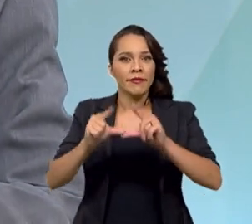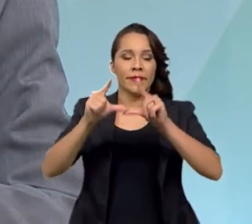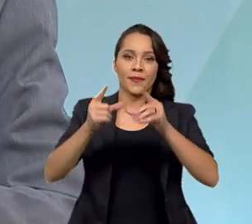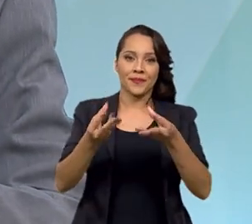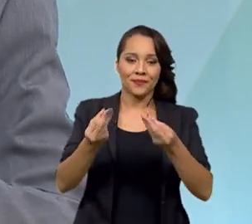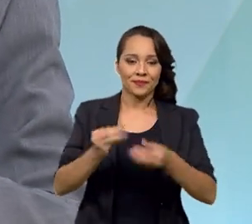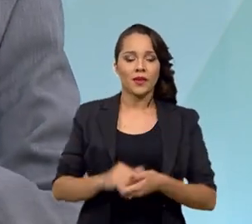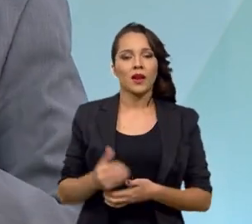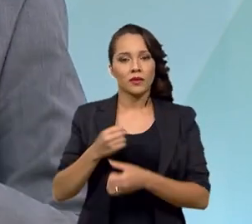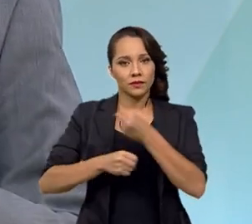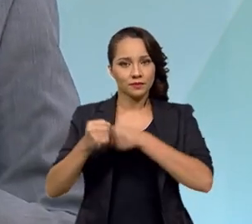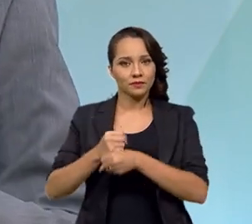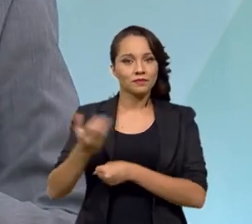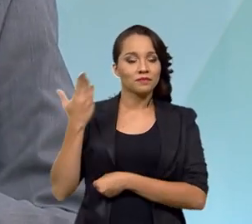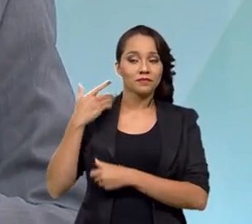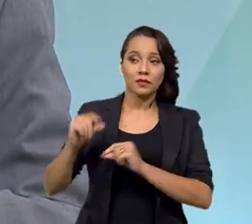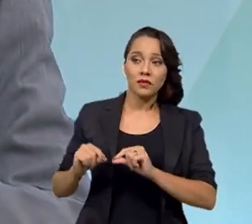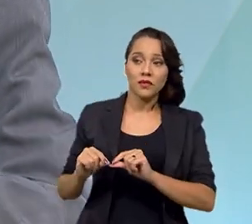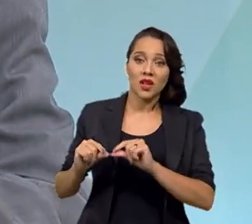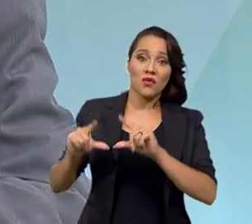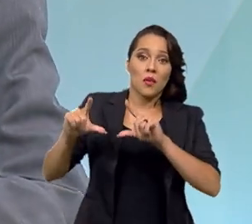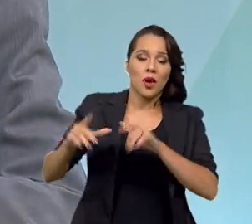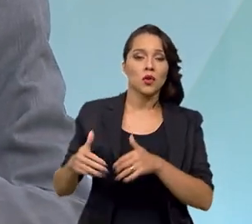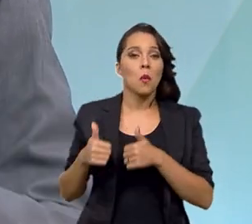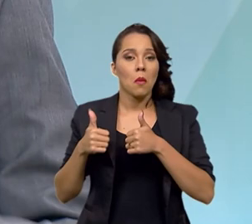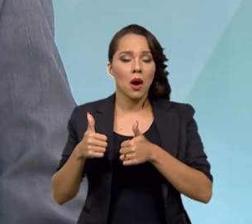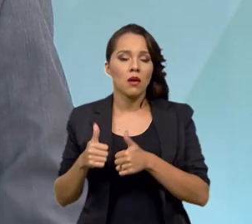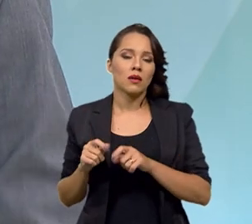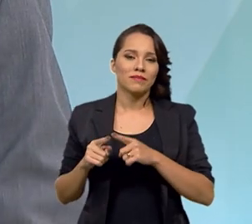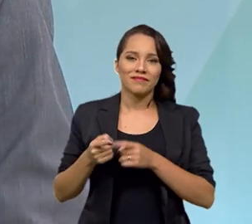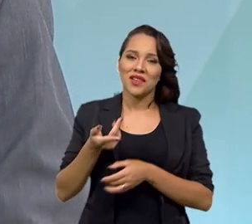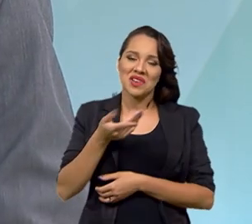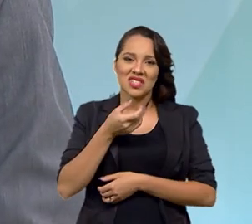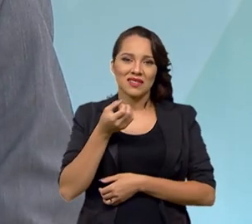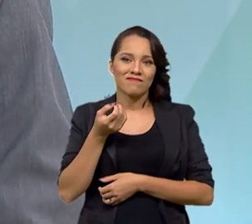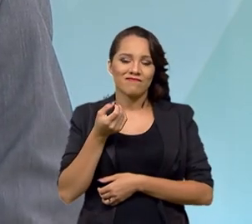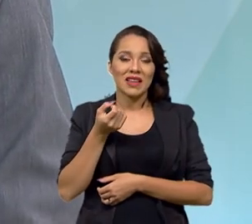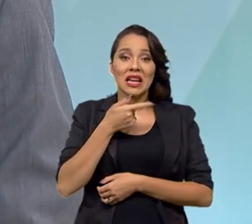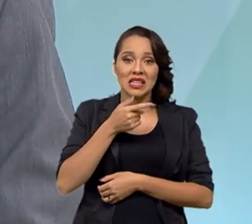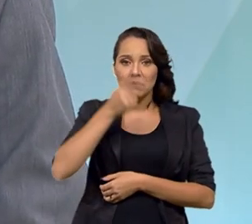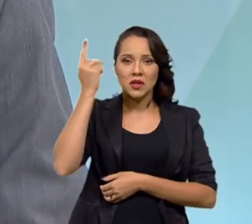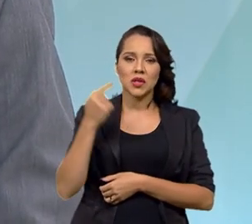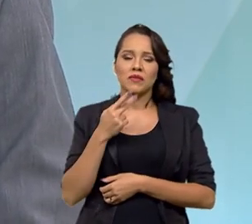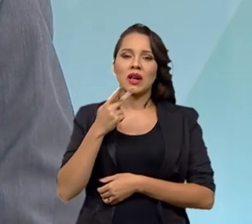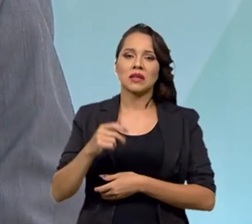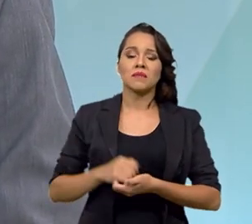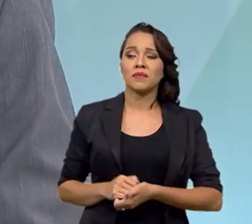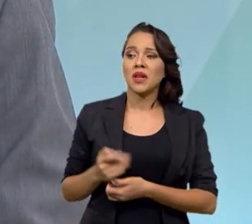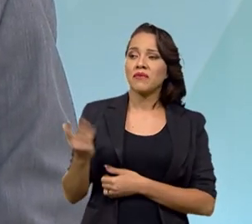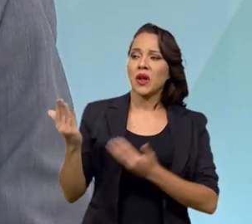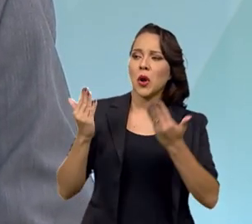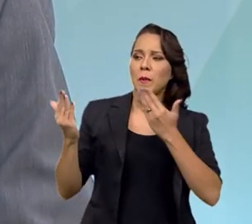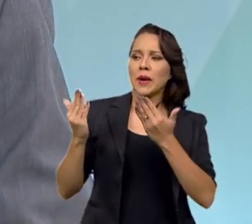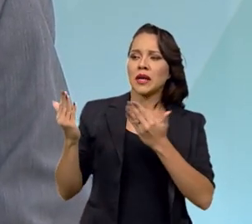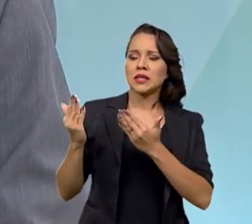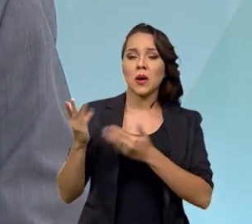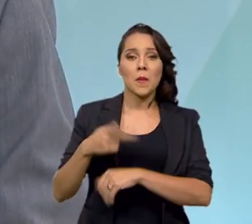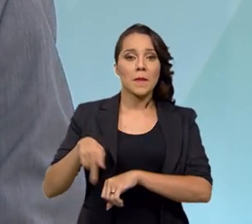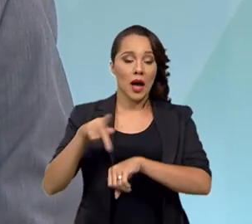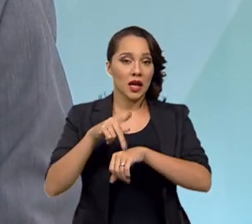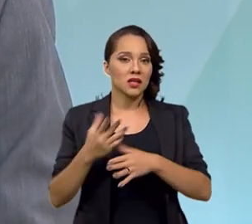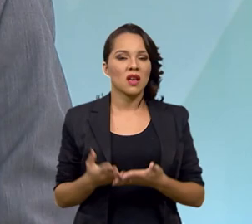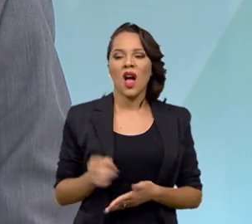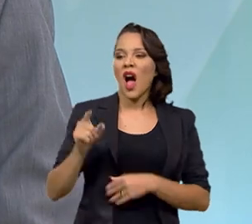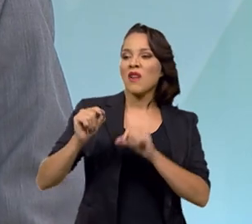muito então ano passado teve um crescimento robusto Então até acho engraçado algumas pessoas elas vão lá e com o param determinados